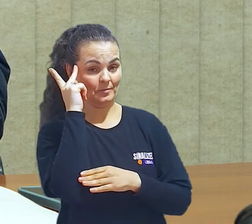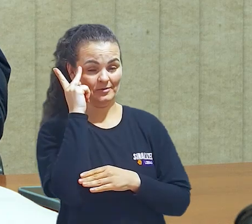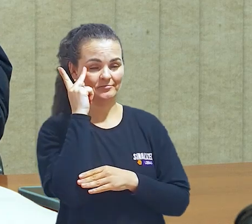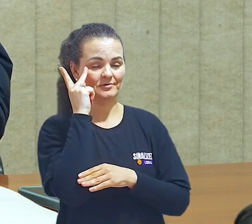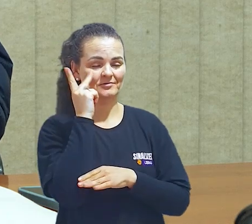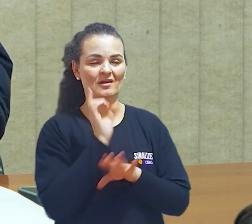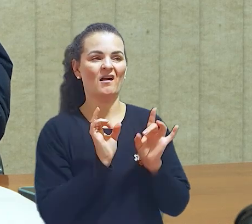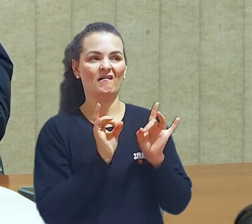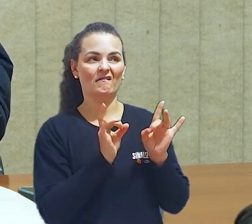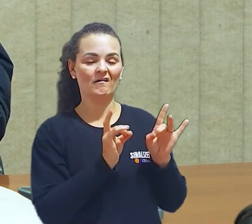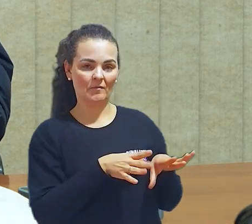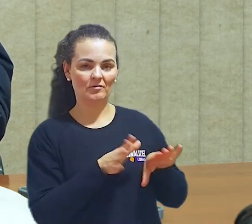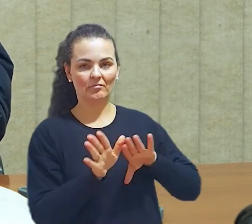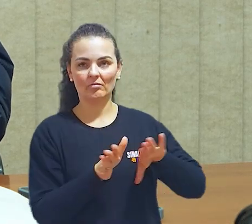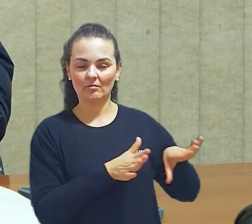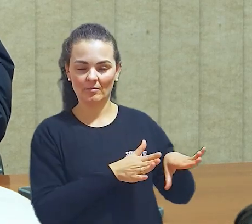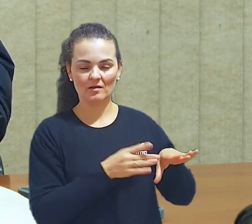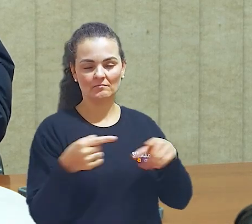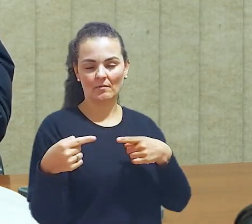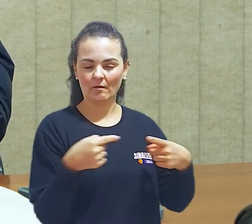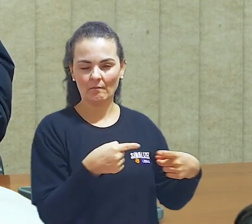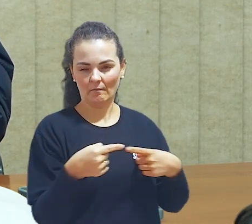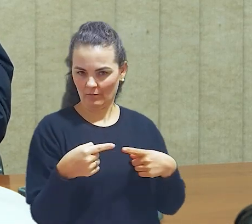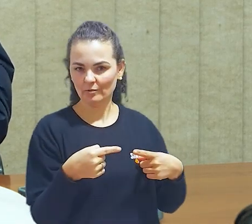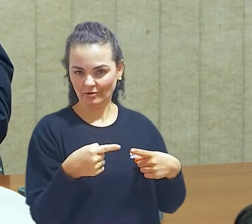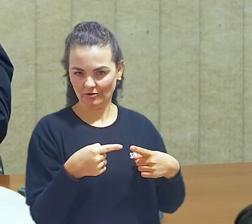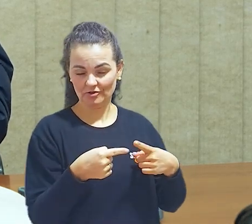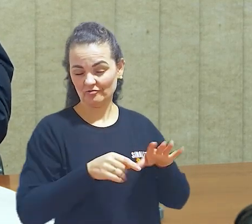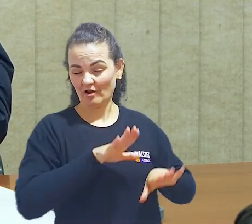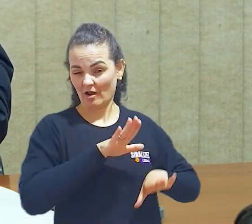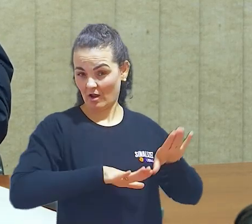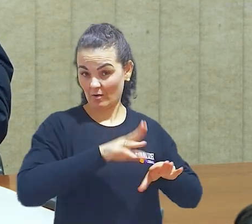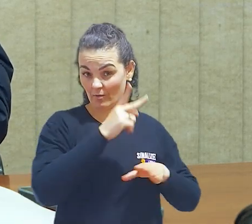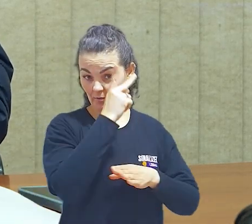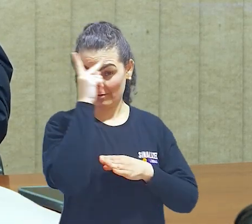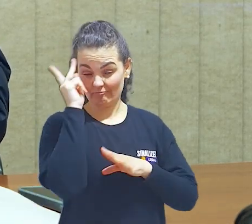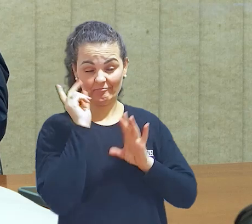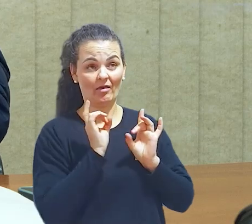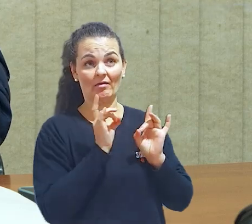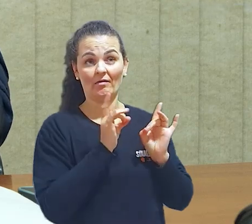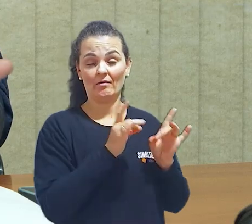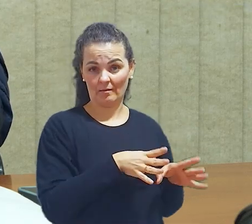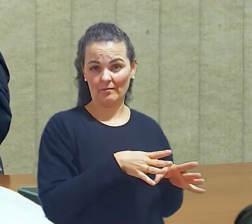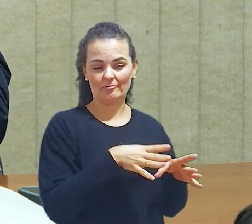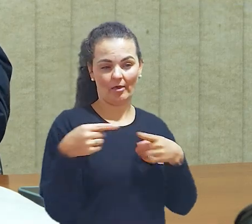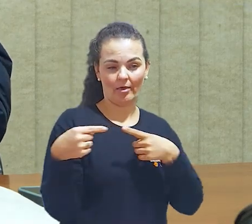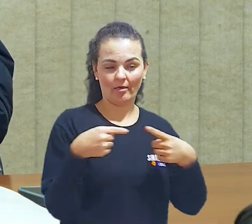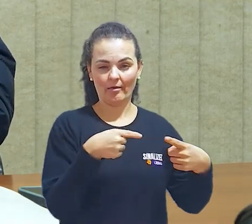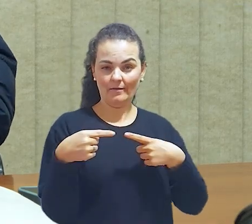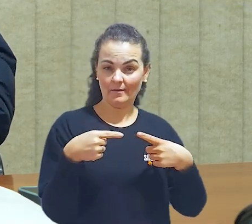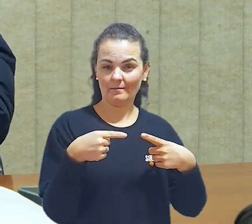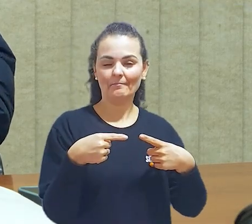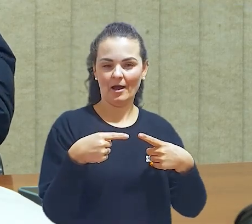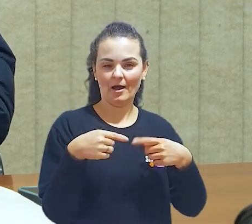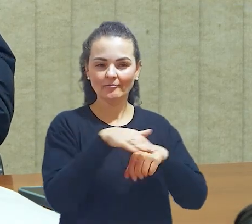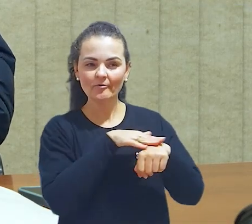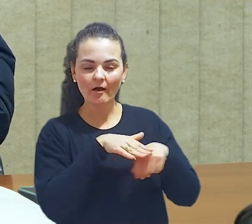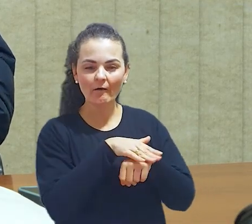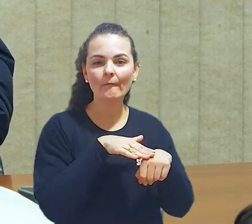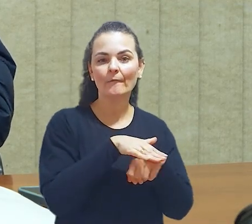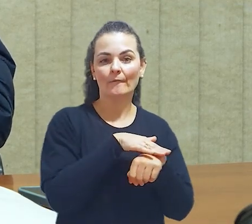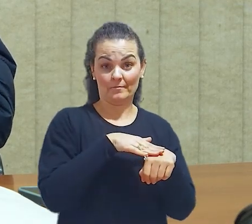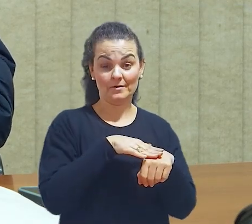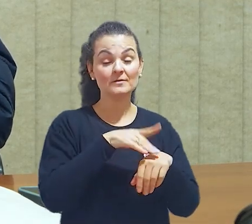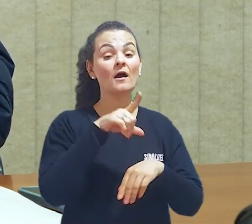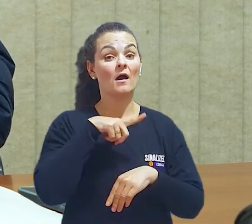desprezam o movimento político, enquanto alguns desprezam o debate político,